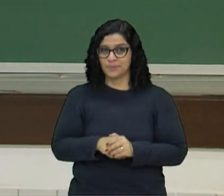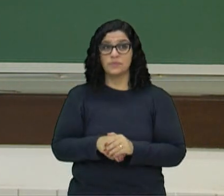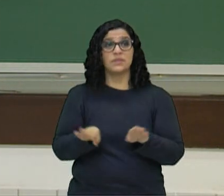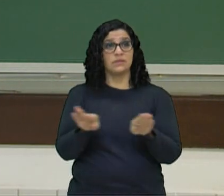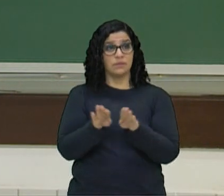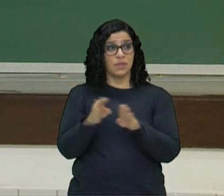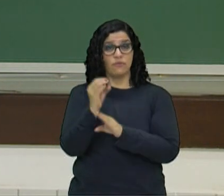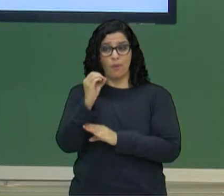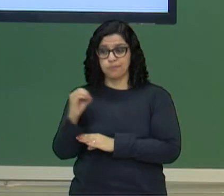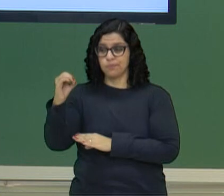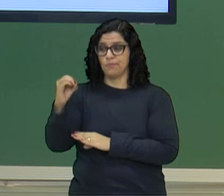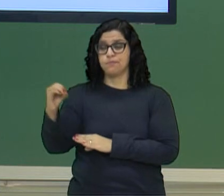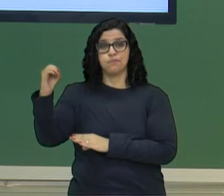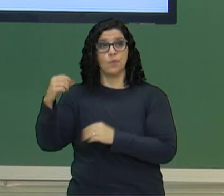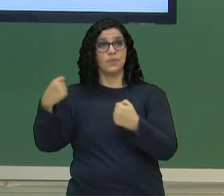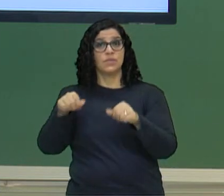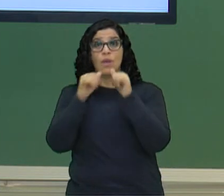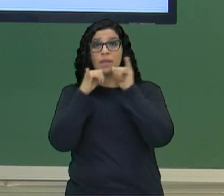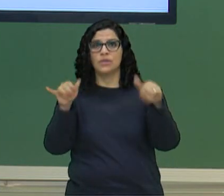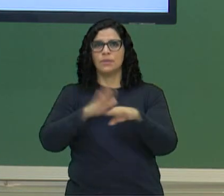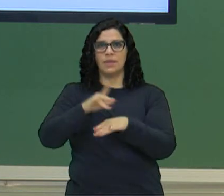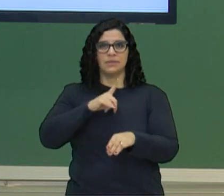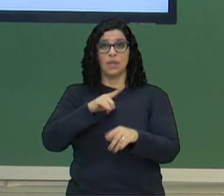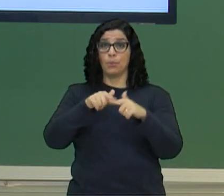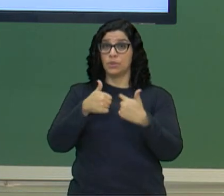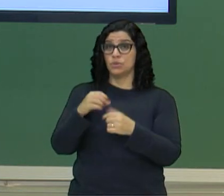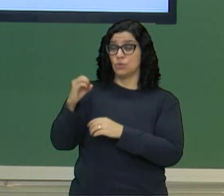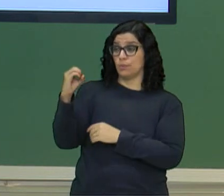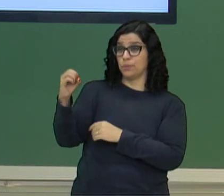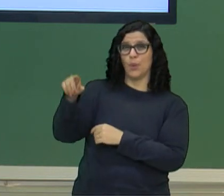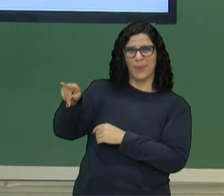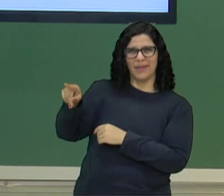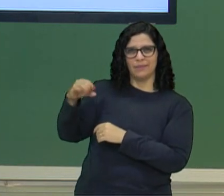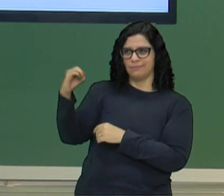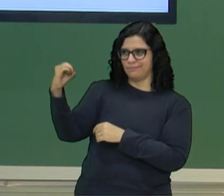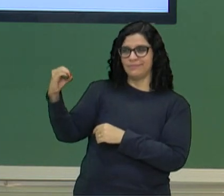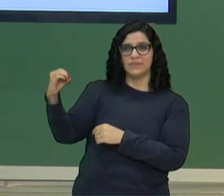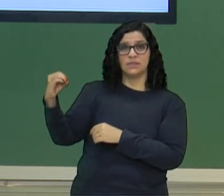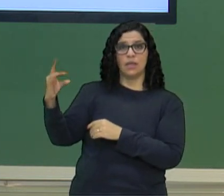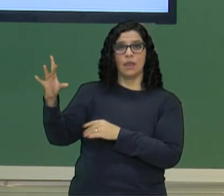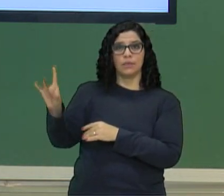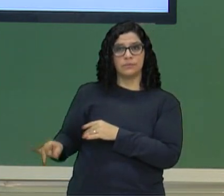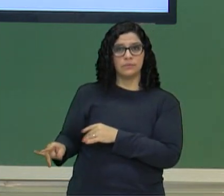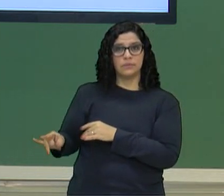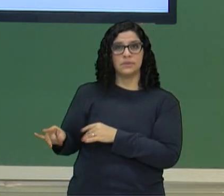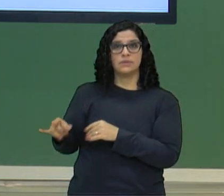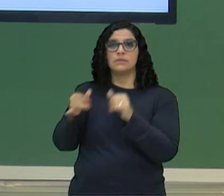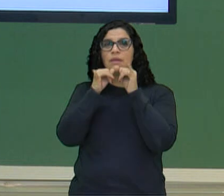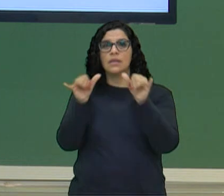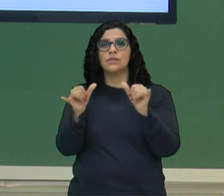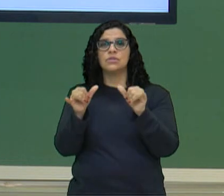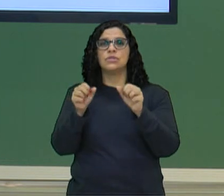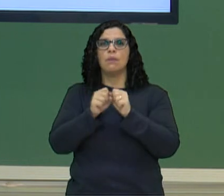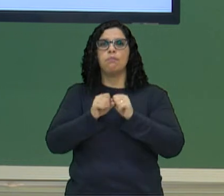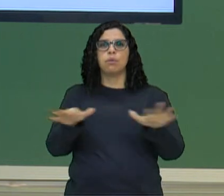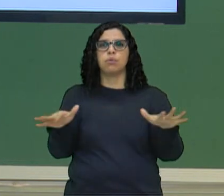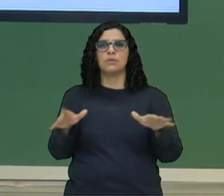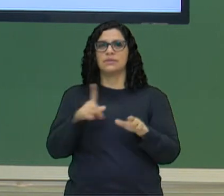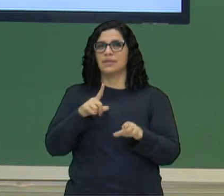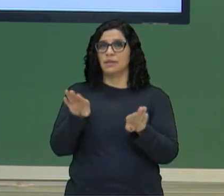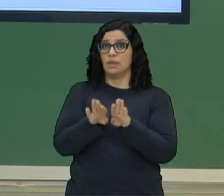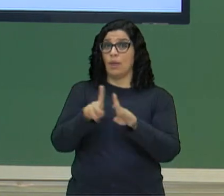ponho fosfatos aqui, eu tenho que pôr muita energia. Se esse fosfato se soltar daqui, essa energia vai ser liberada.